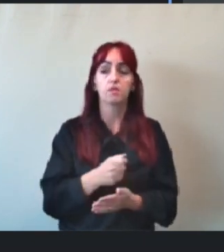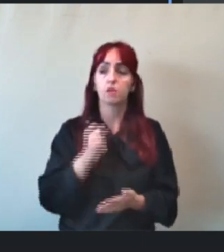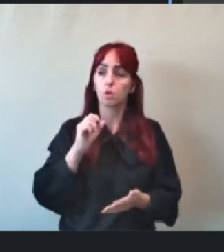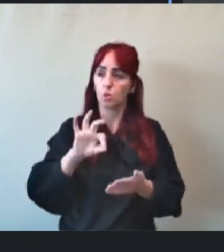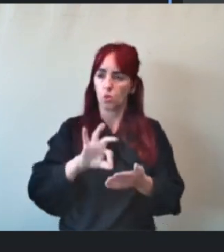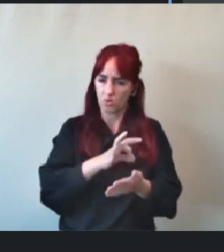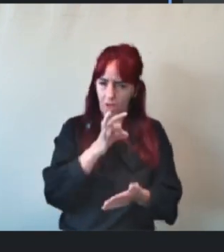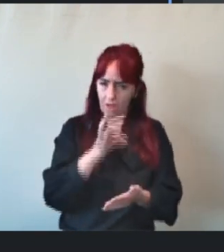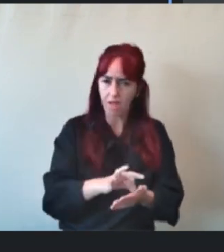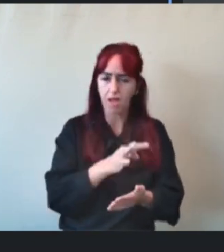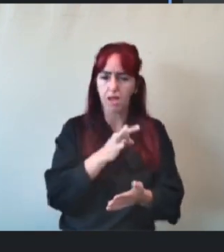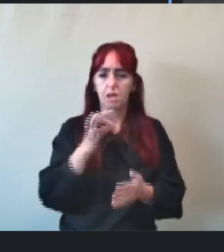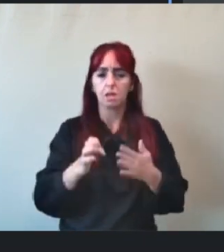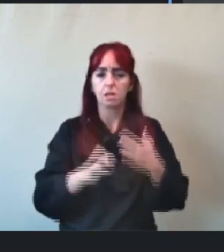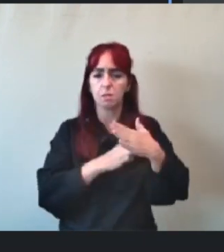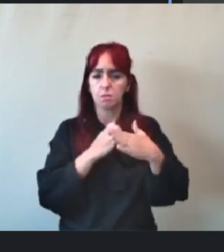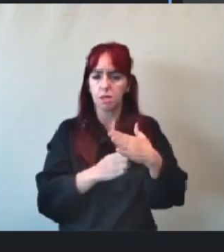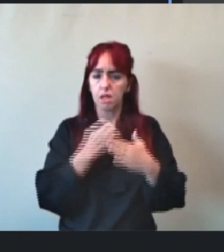de viabilidade